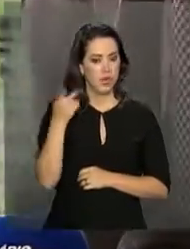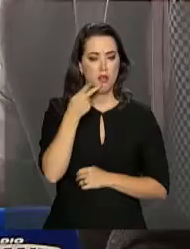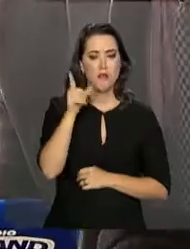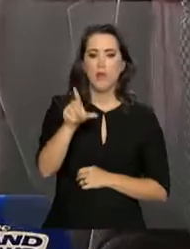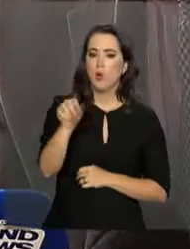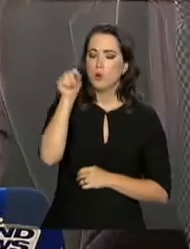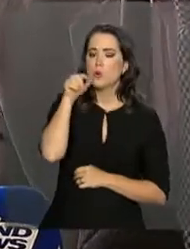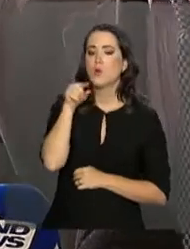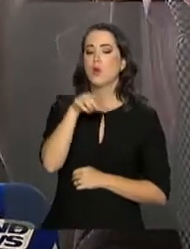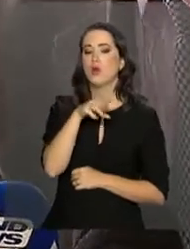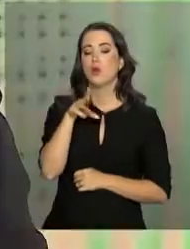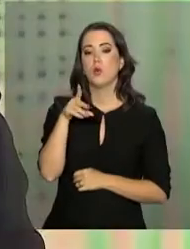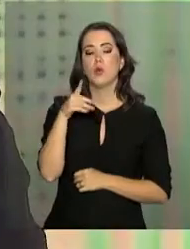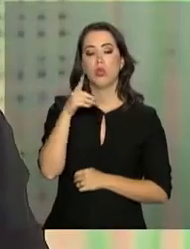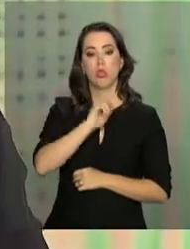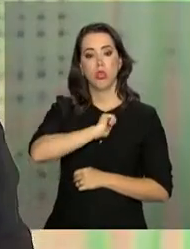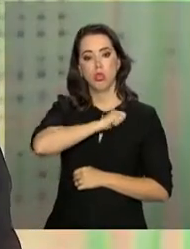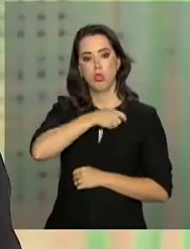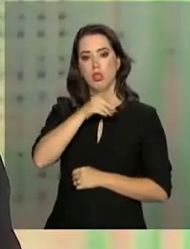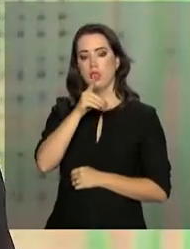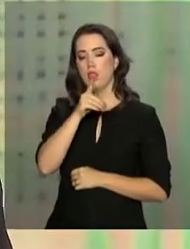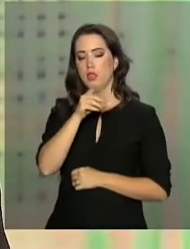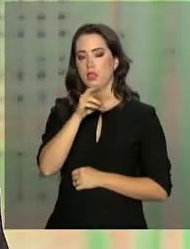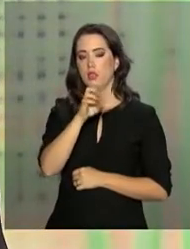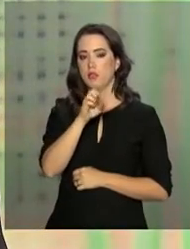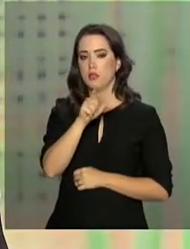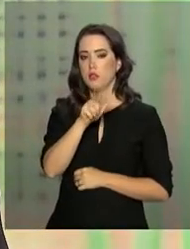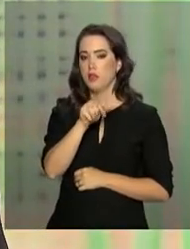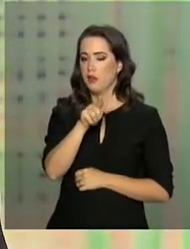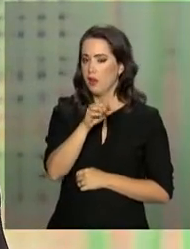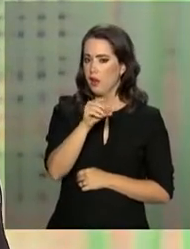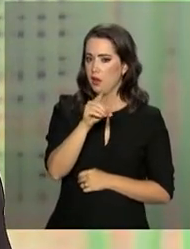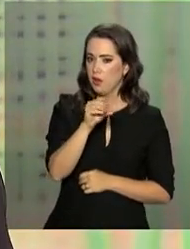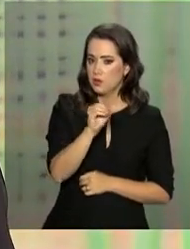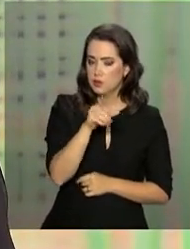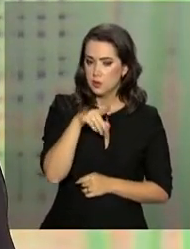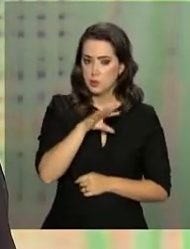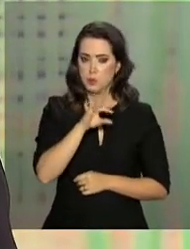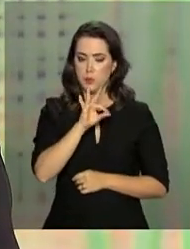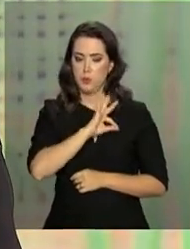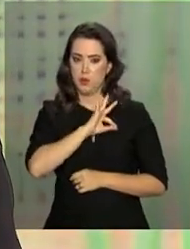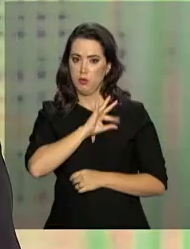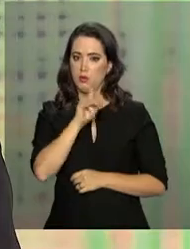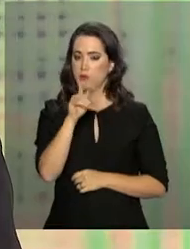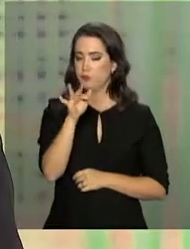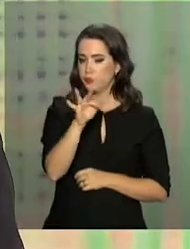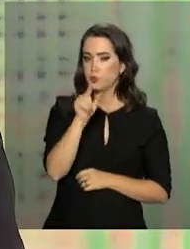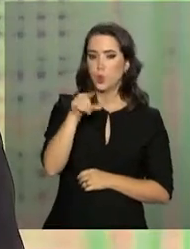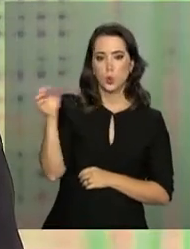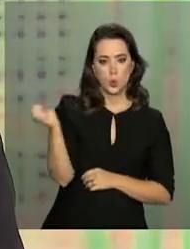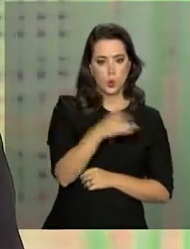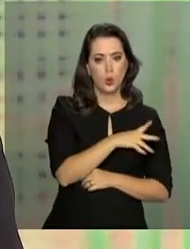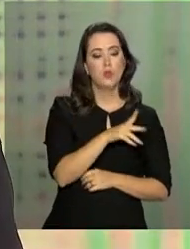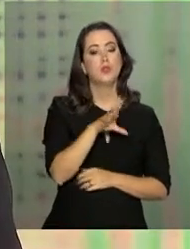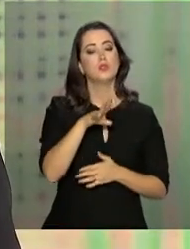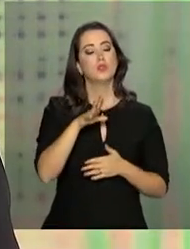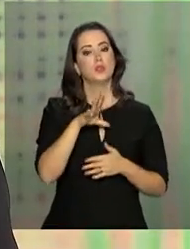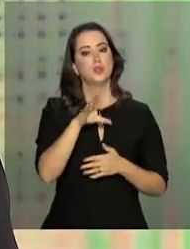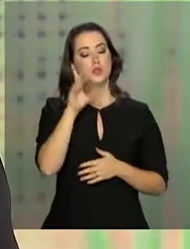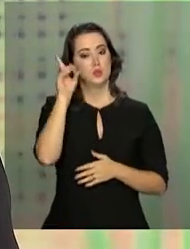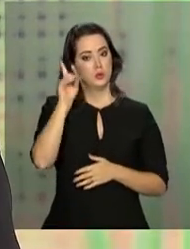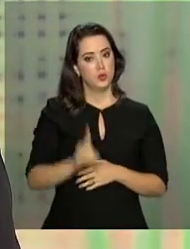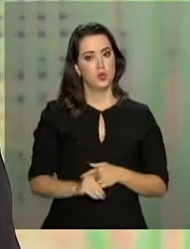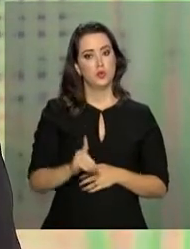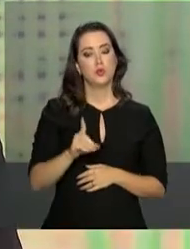escolheu o delegado Maurício valeixo atual superintendente da Polícia Federal no paran para ser o novo diretor geral da pf mas Convidei